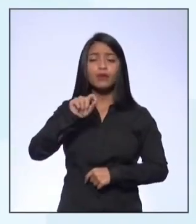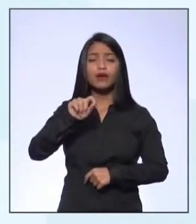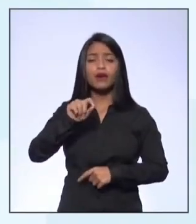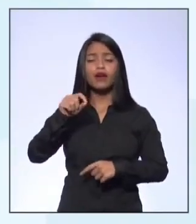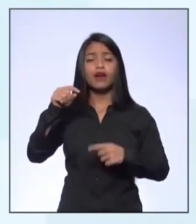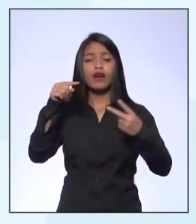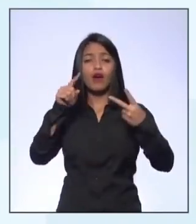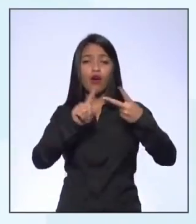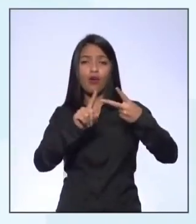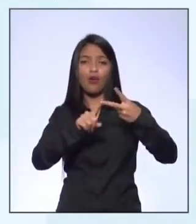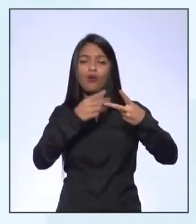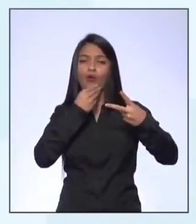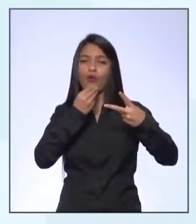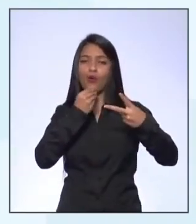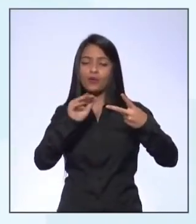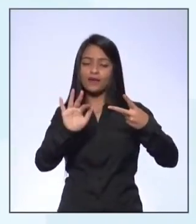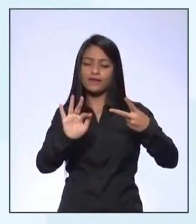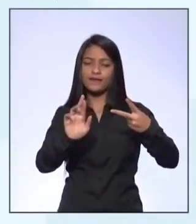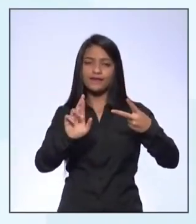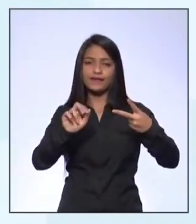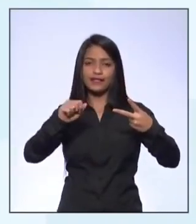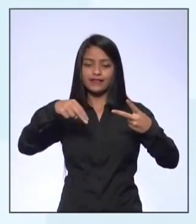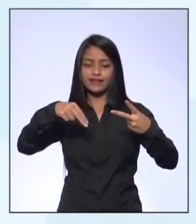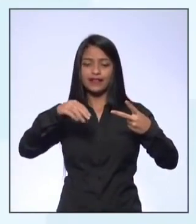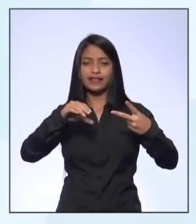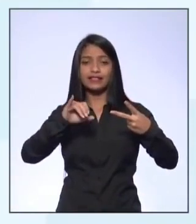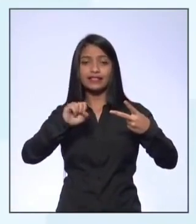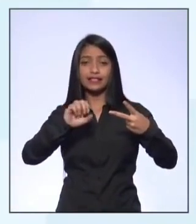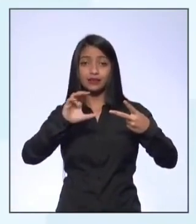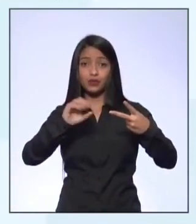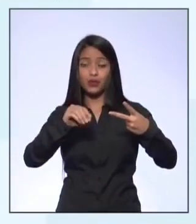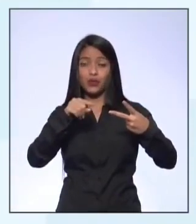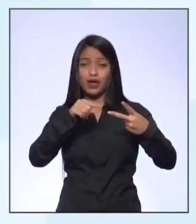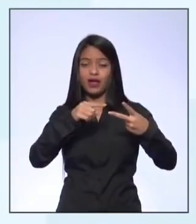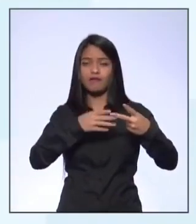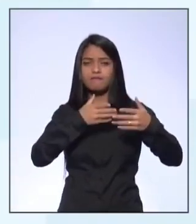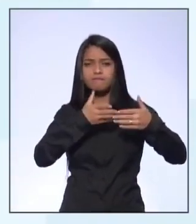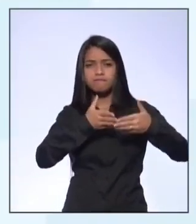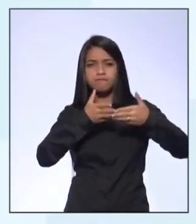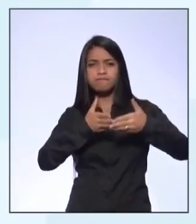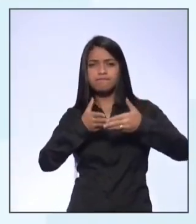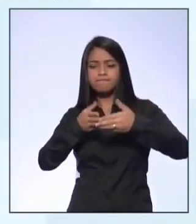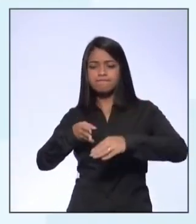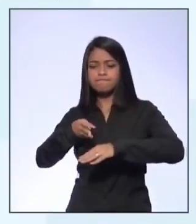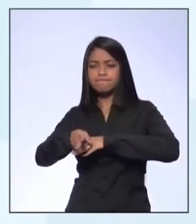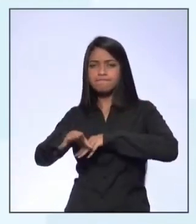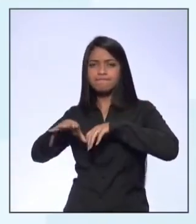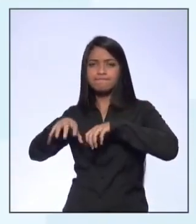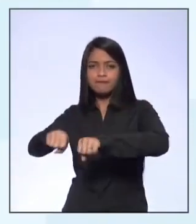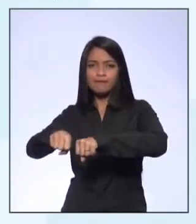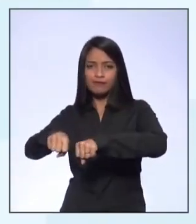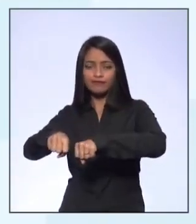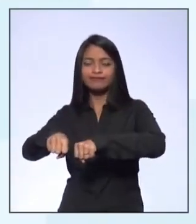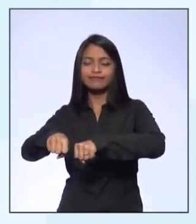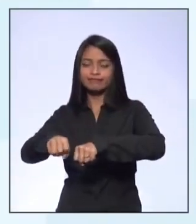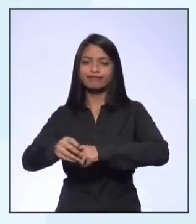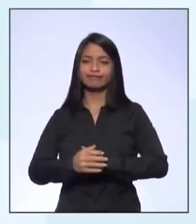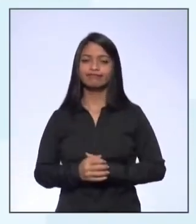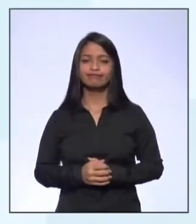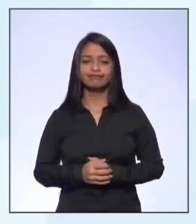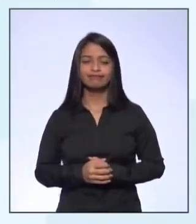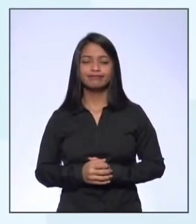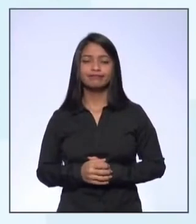Francisco Pizarro ele desenvolveu o seu projeto de conquista e dominação do território. Na